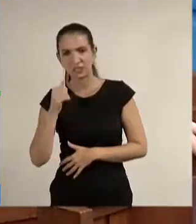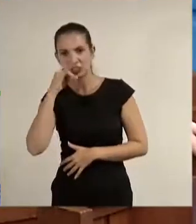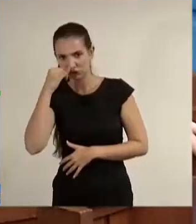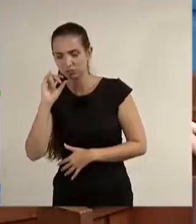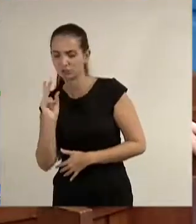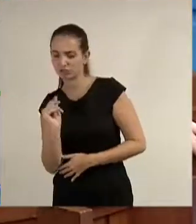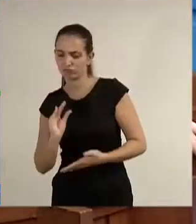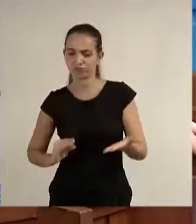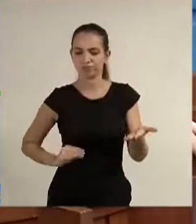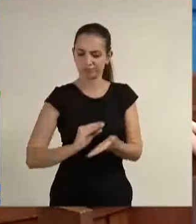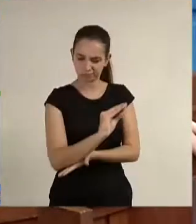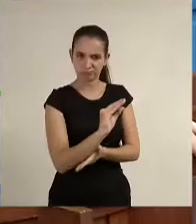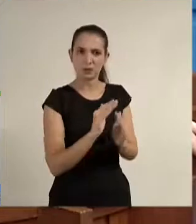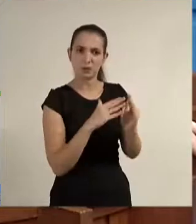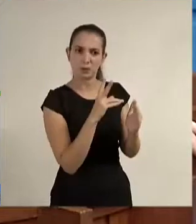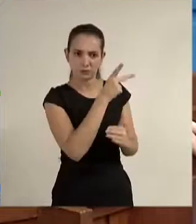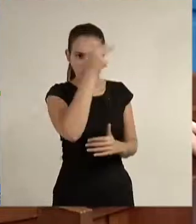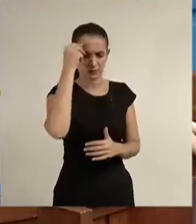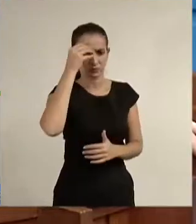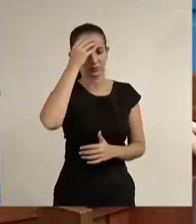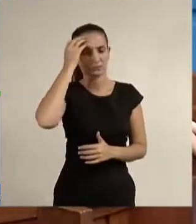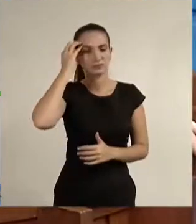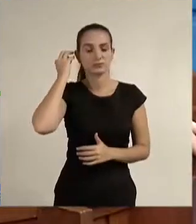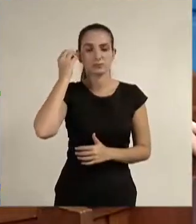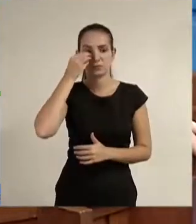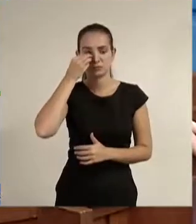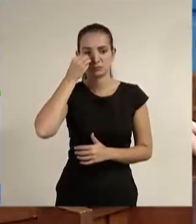porquê que não está sendo feita